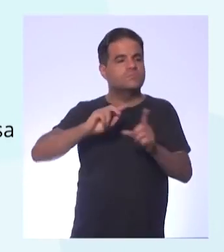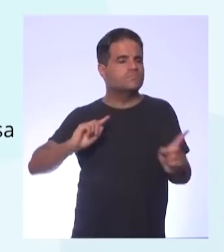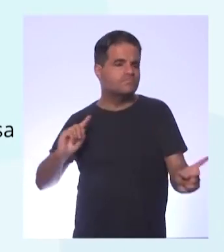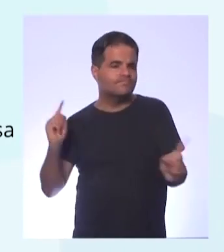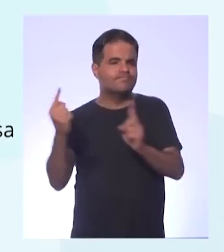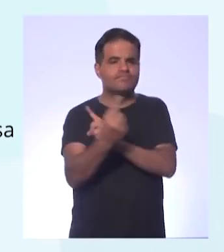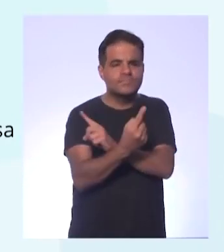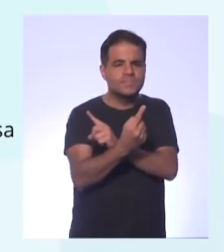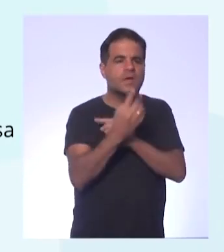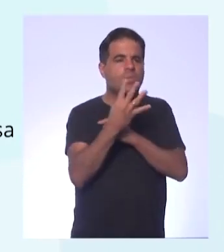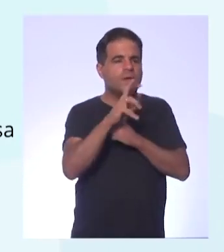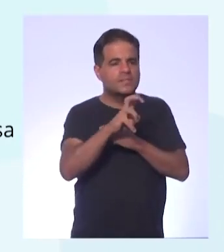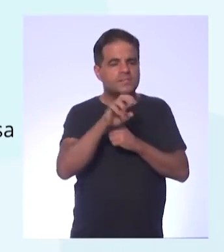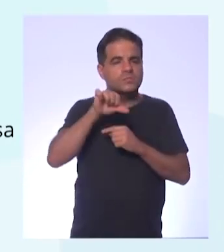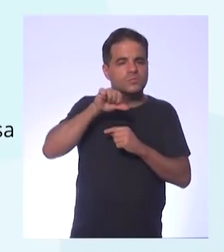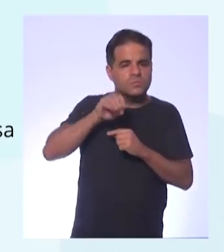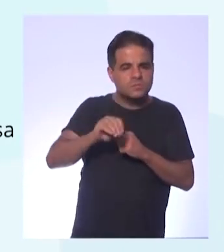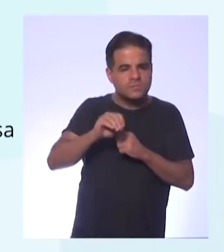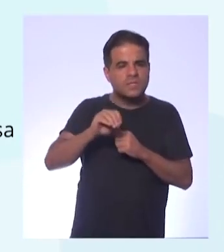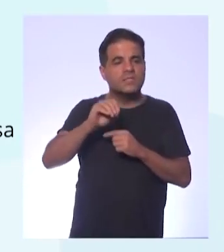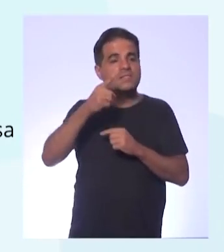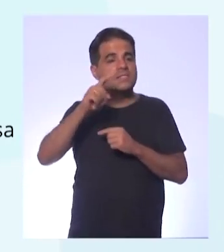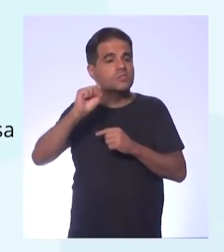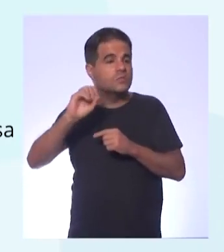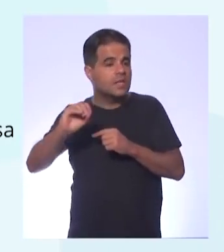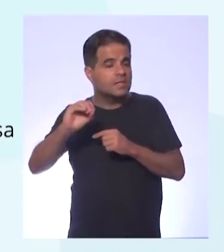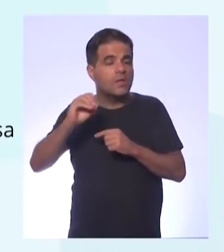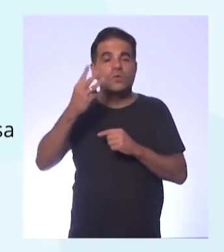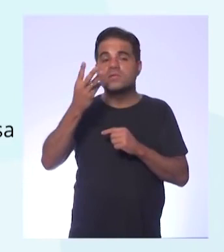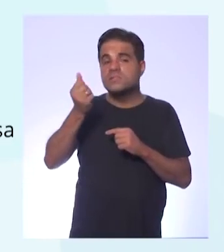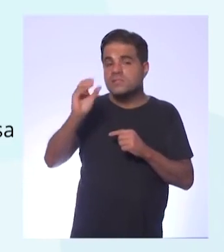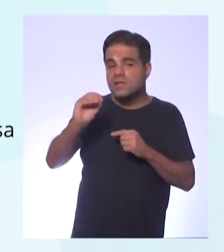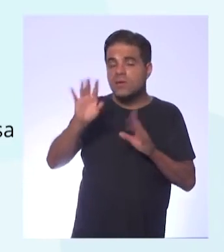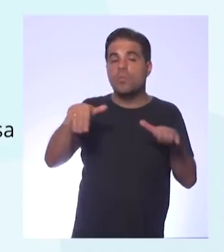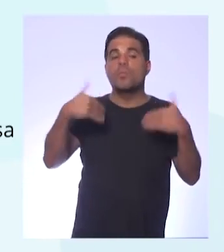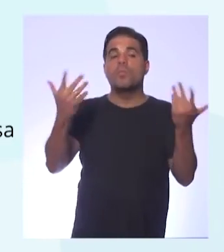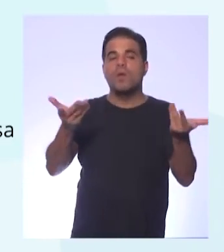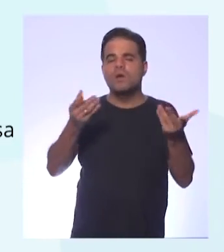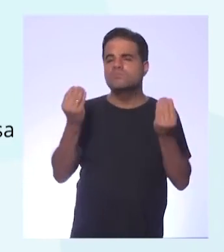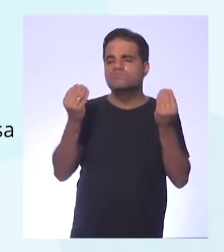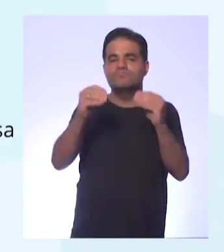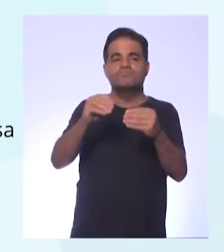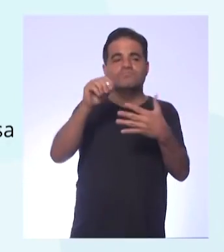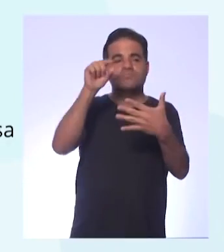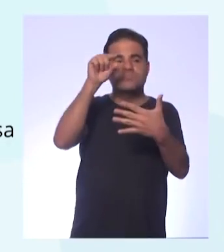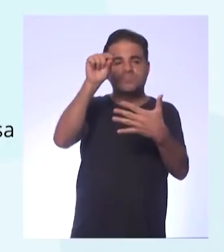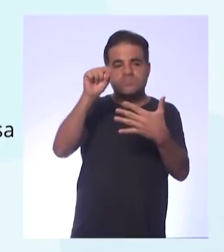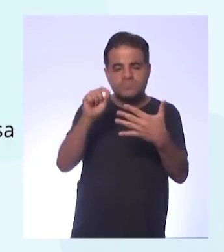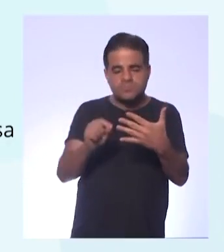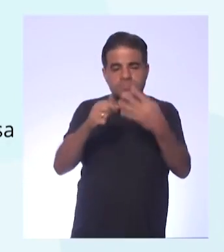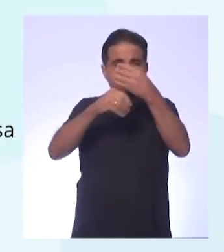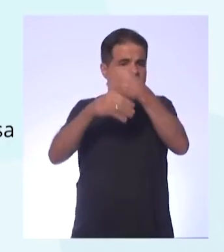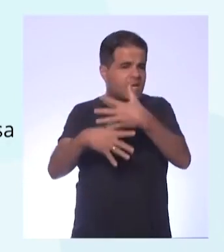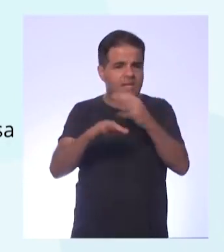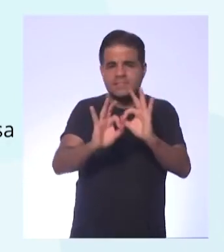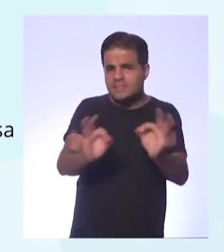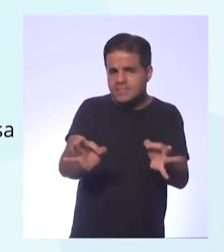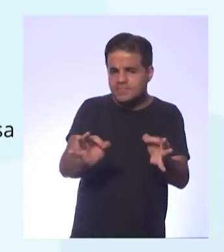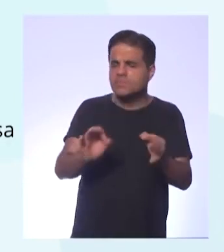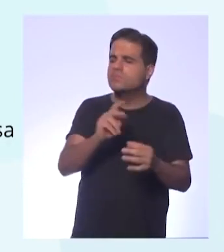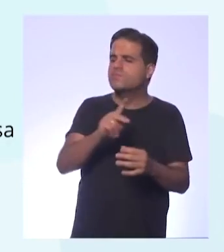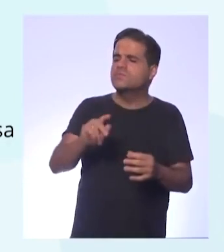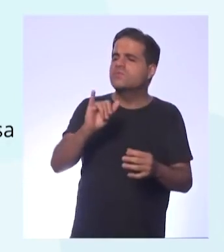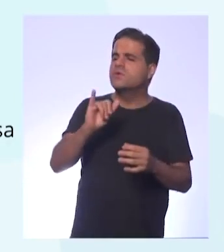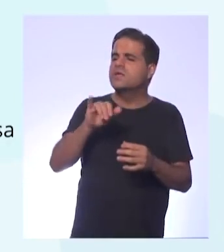é? 45 graus? 90 graus? 180 graus ou 360? É só colocar a alternativa para mim no chat. Bem simples. Professora